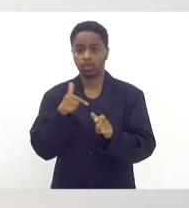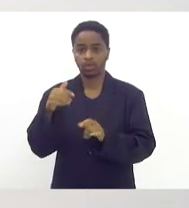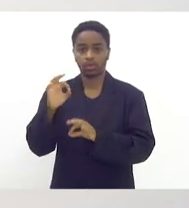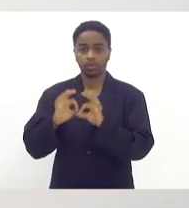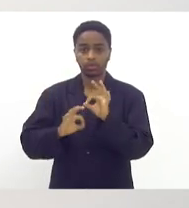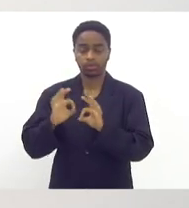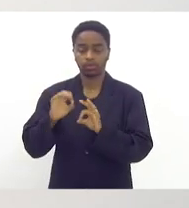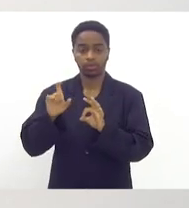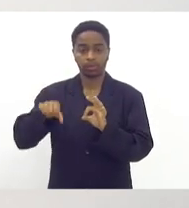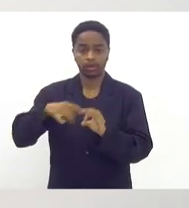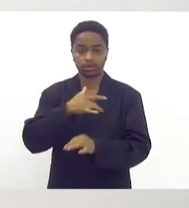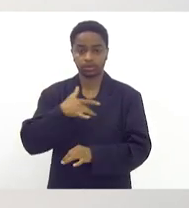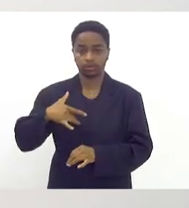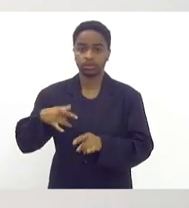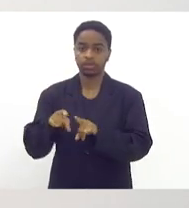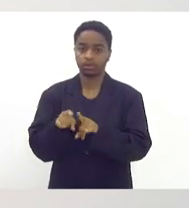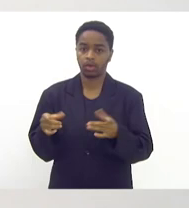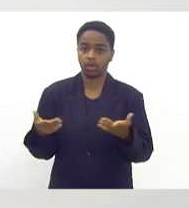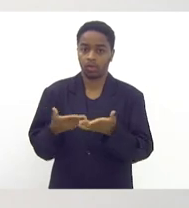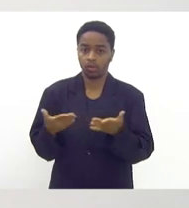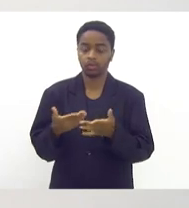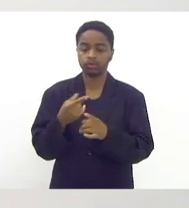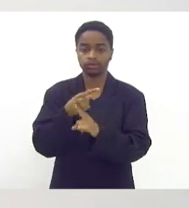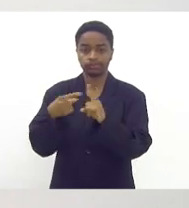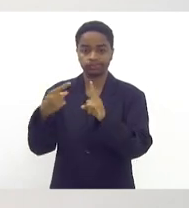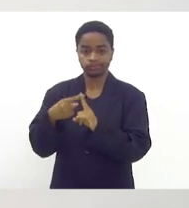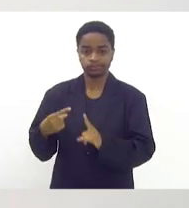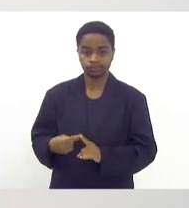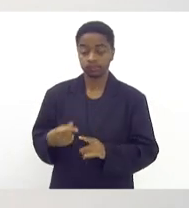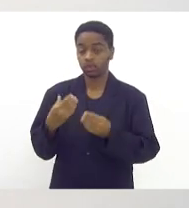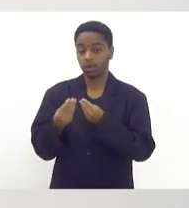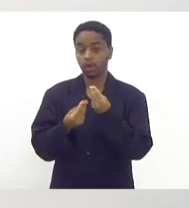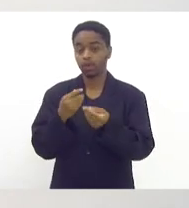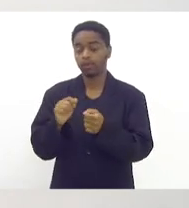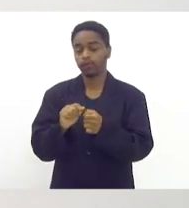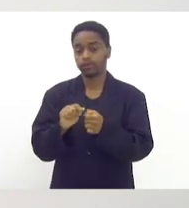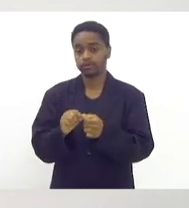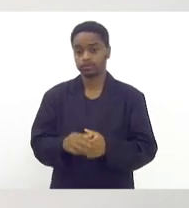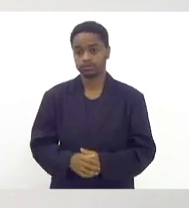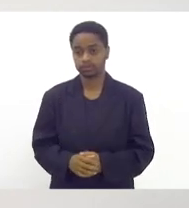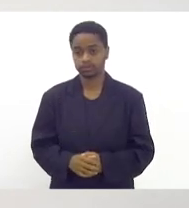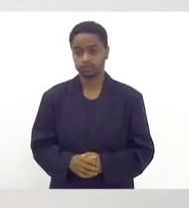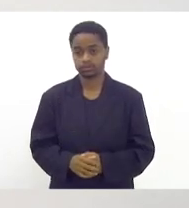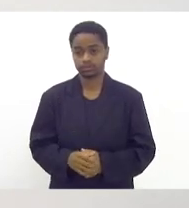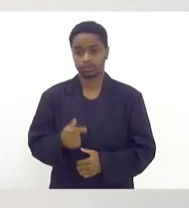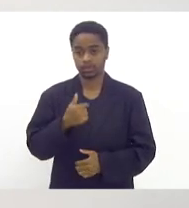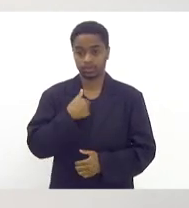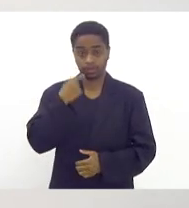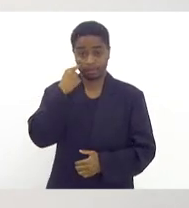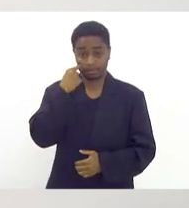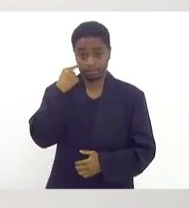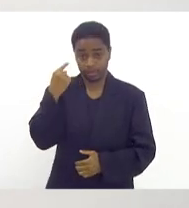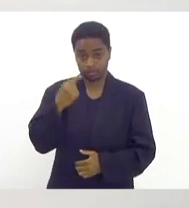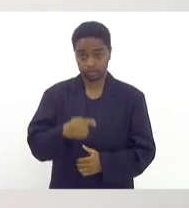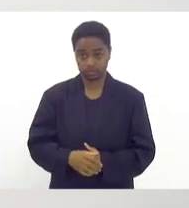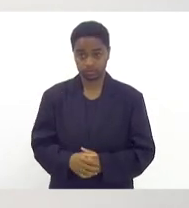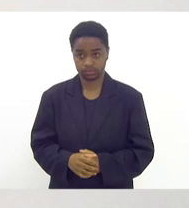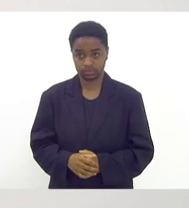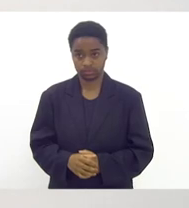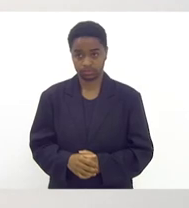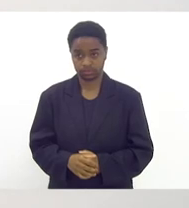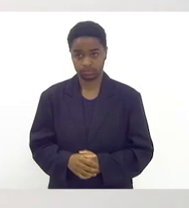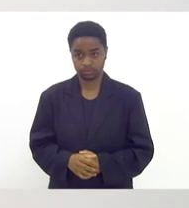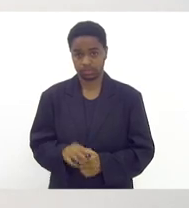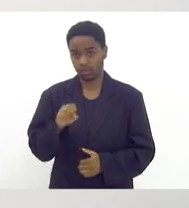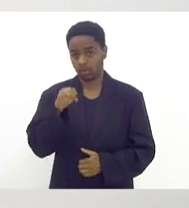rescindidos hoje também hoje ontem antes de ontem como fazer isso cumprir penso tá Deputado que ou